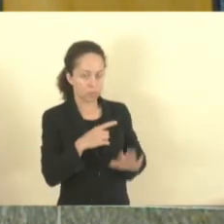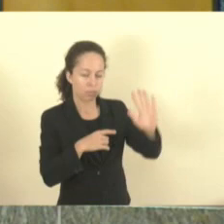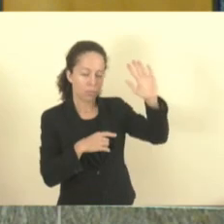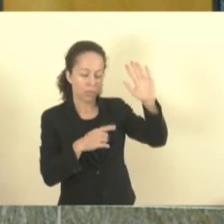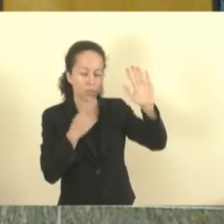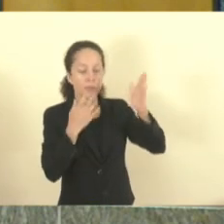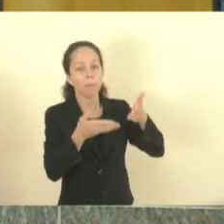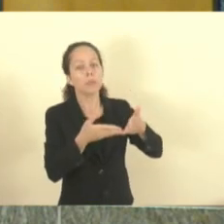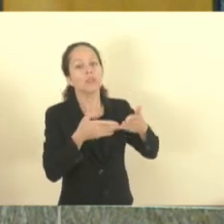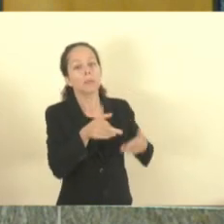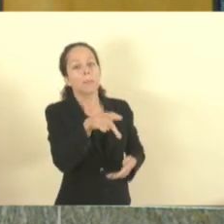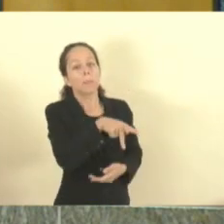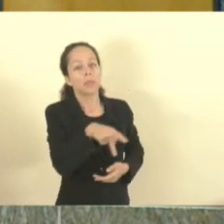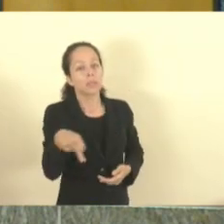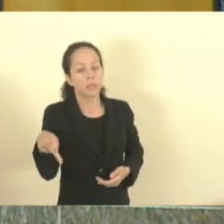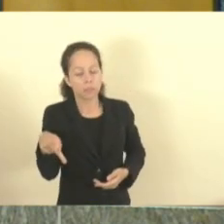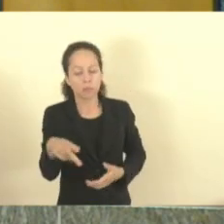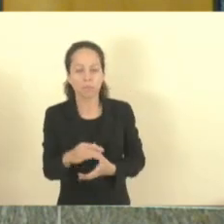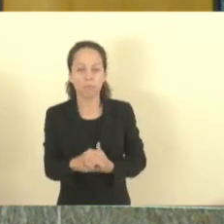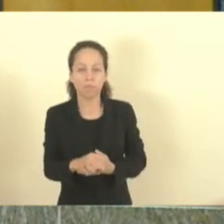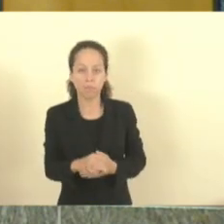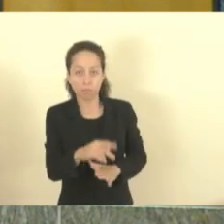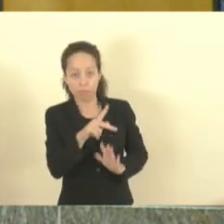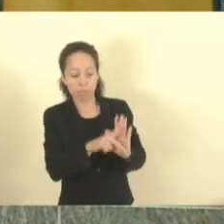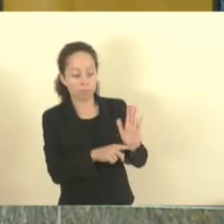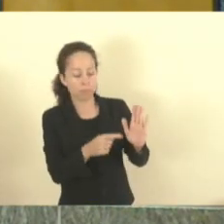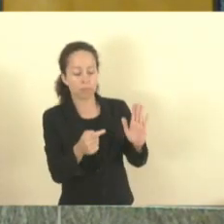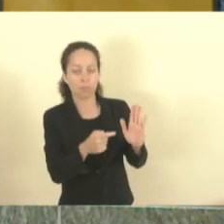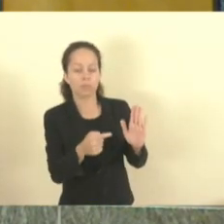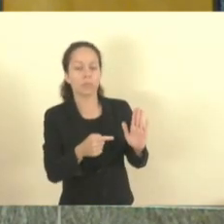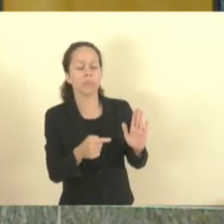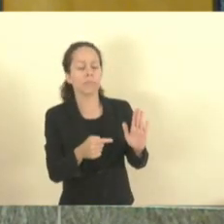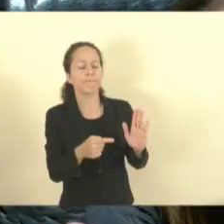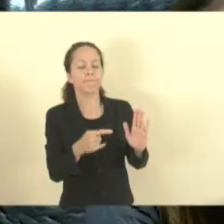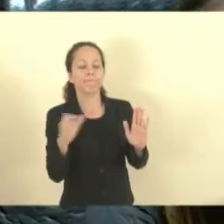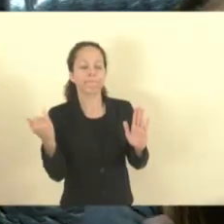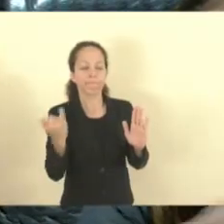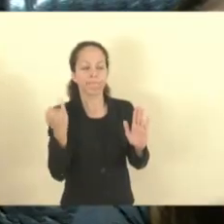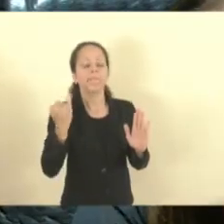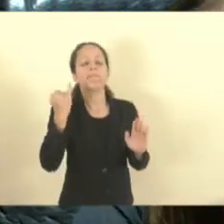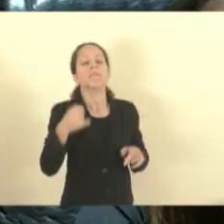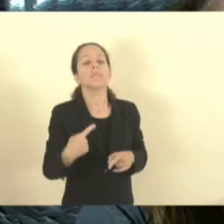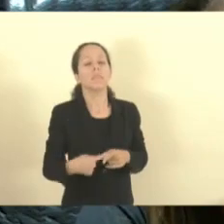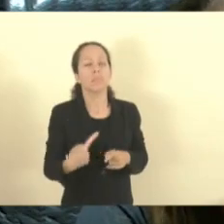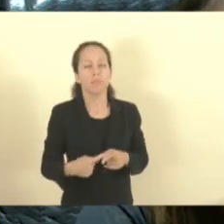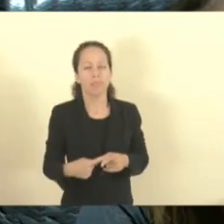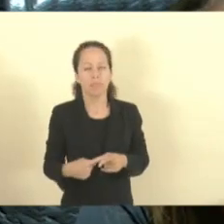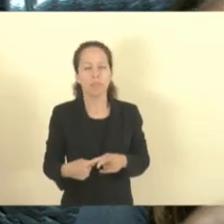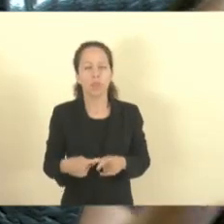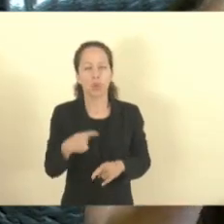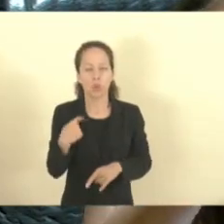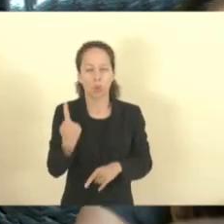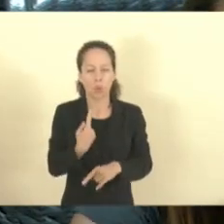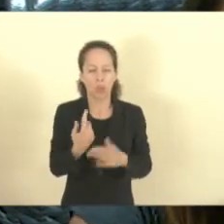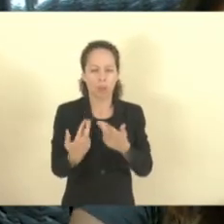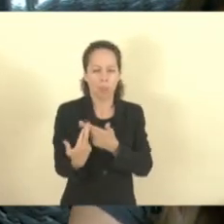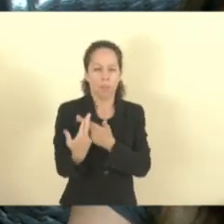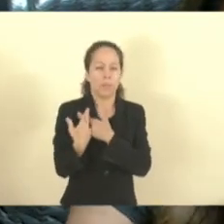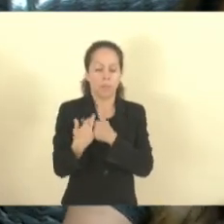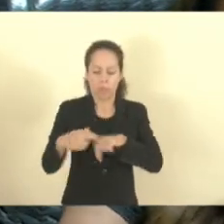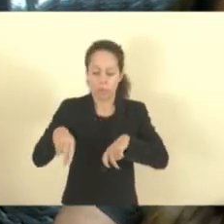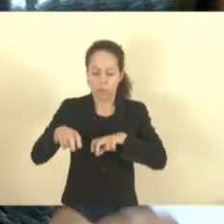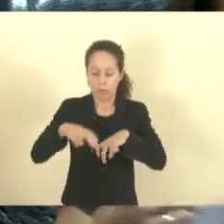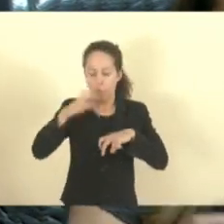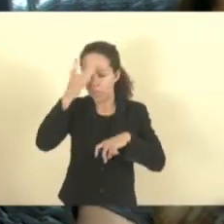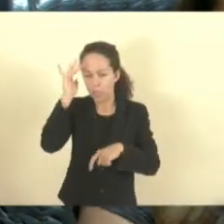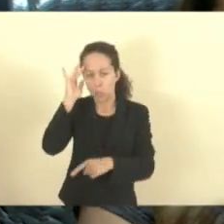Pois não, deputado Zé Filho. Esse projeto aqui é muito importante, porque nós que produz, capitão, produtor de